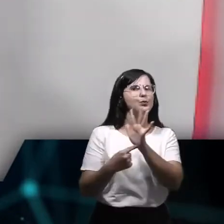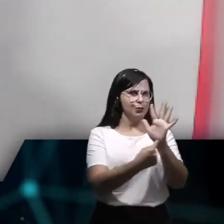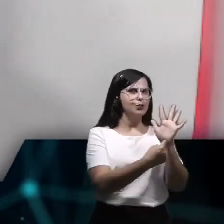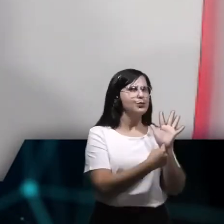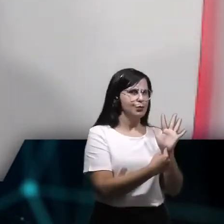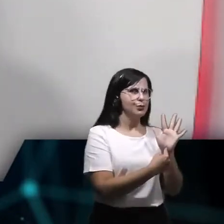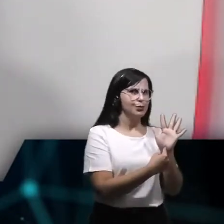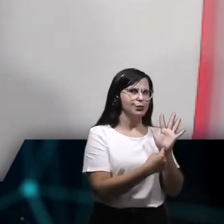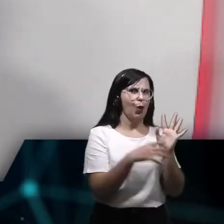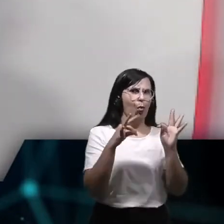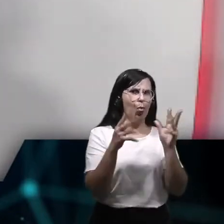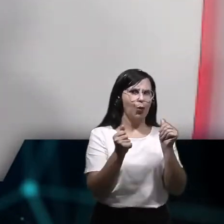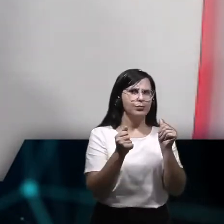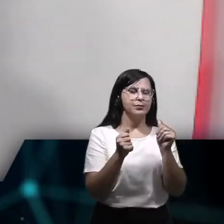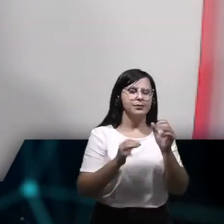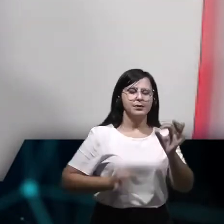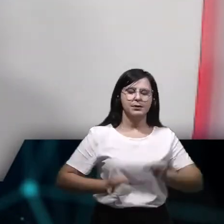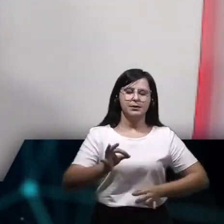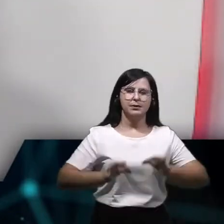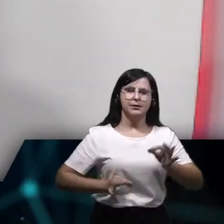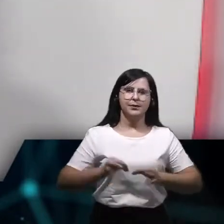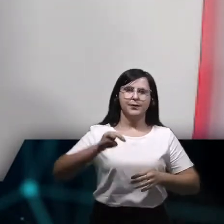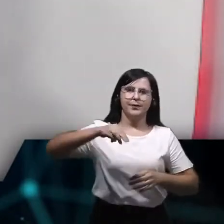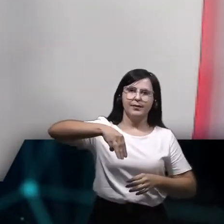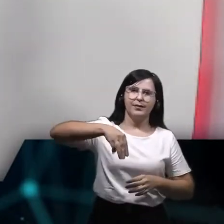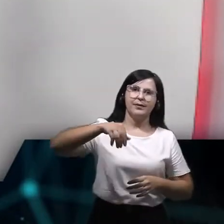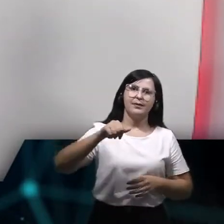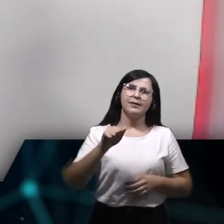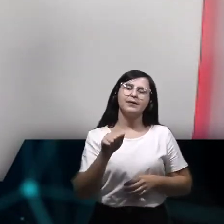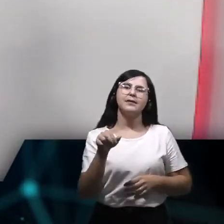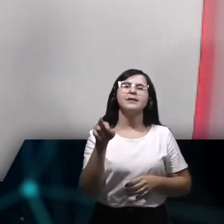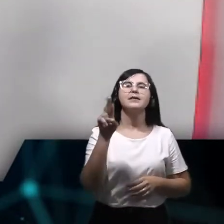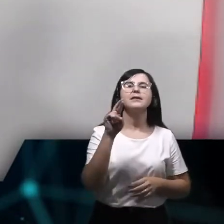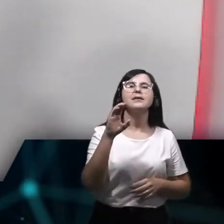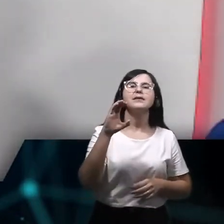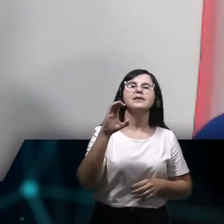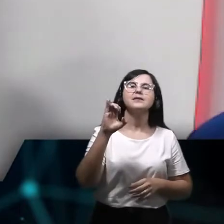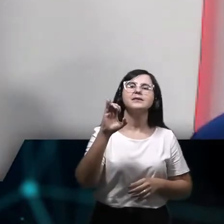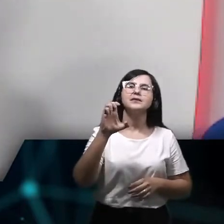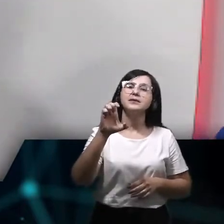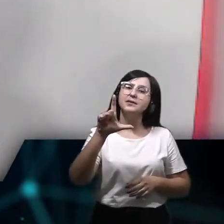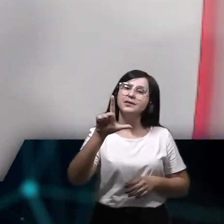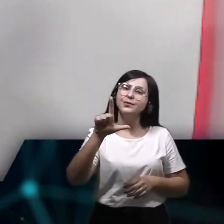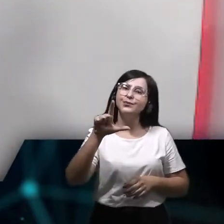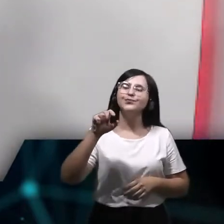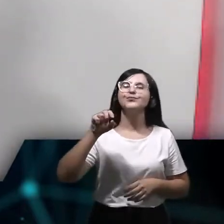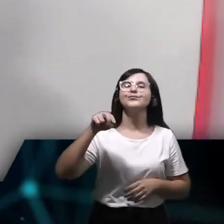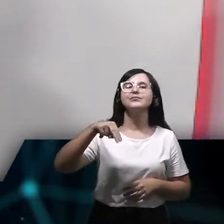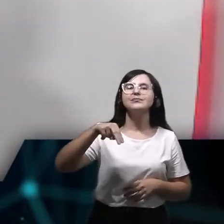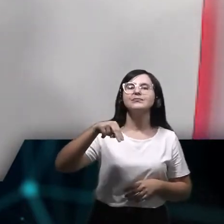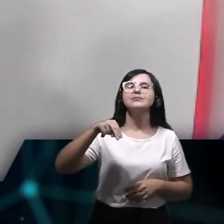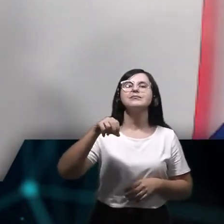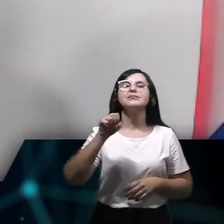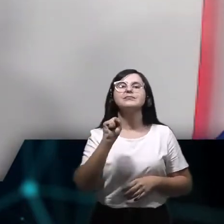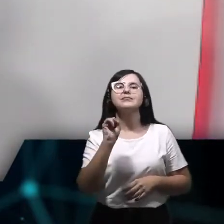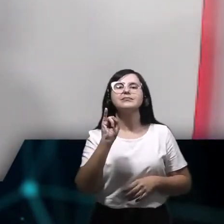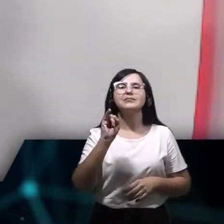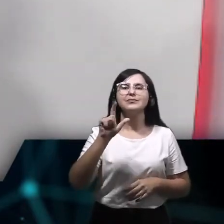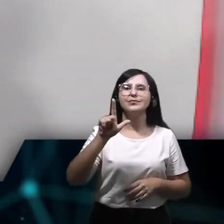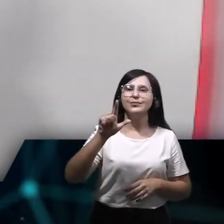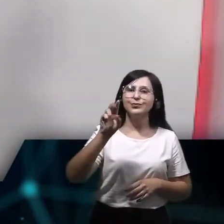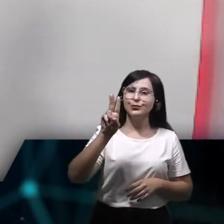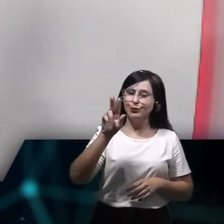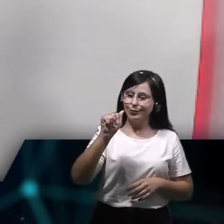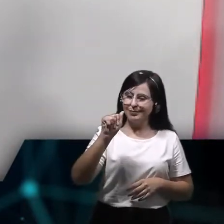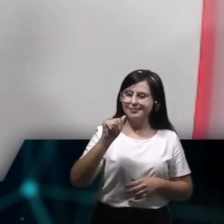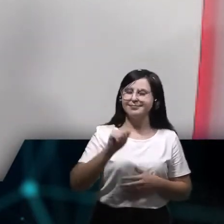nos assistindo, eu passo, só entrar em contato, Maciel N. Silva, nas redes sociais, certo? Que eu passo tudinho, inteirinho, na íntegra. É